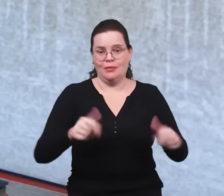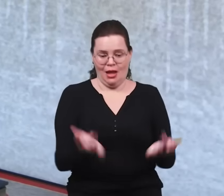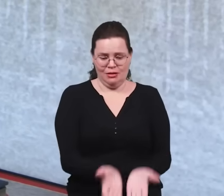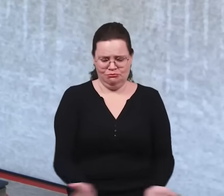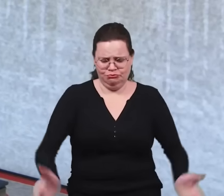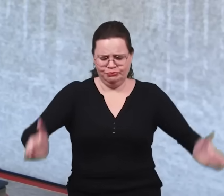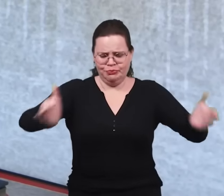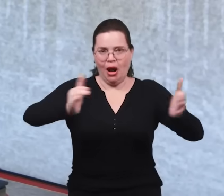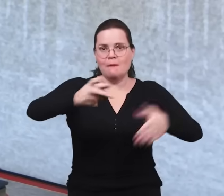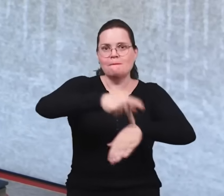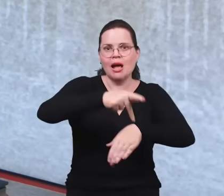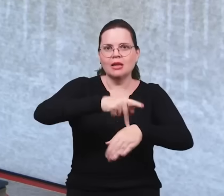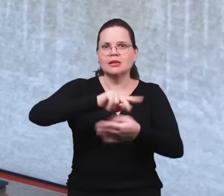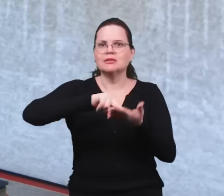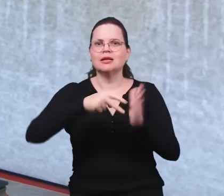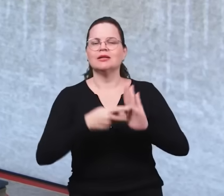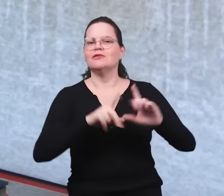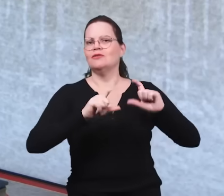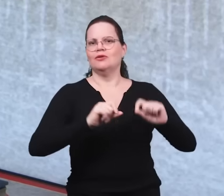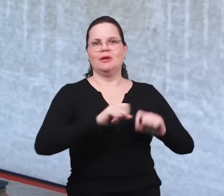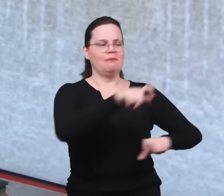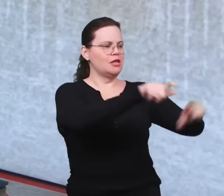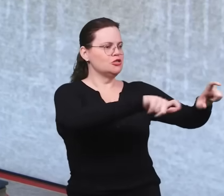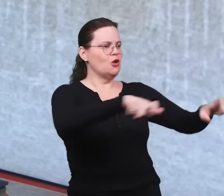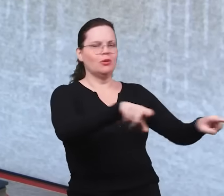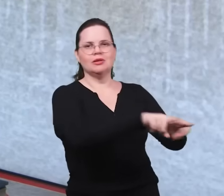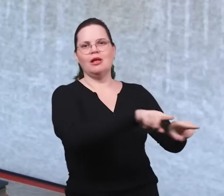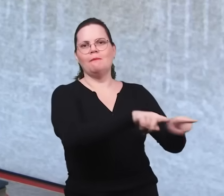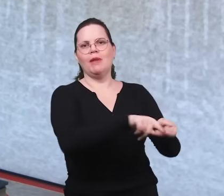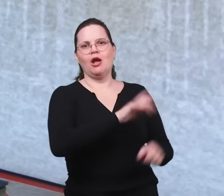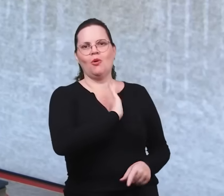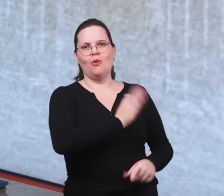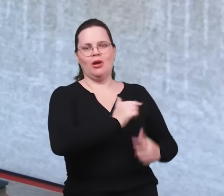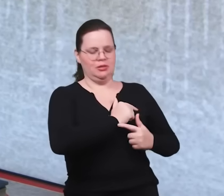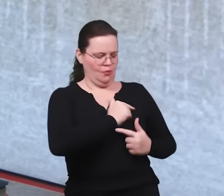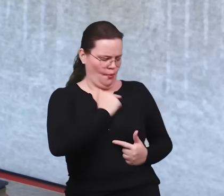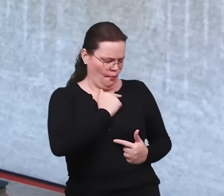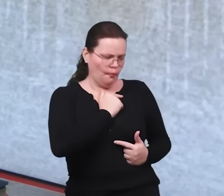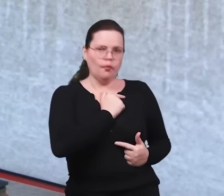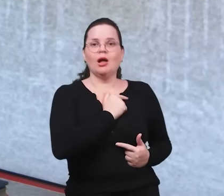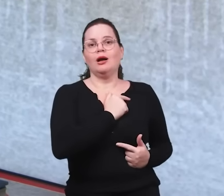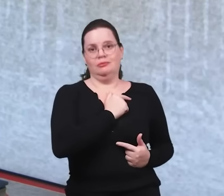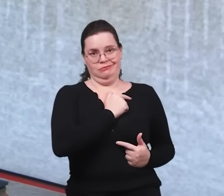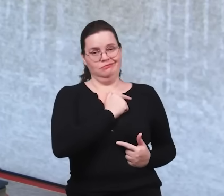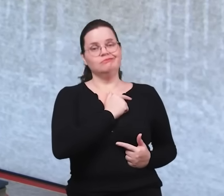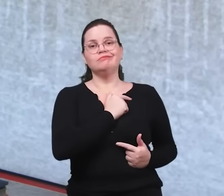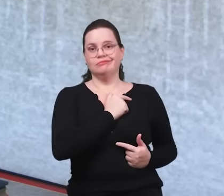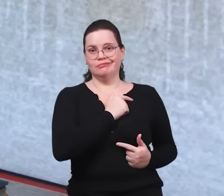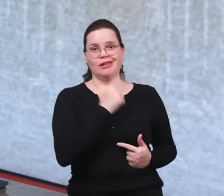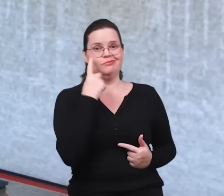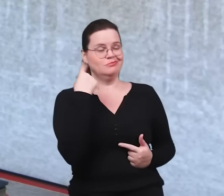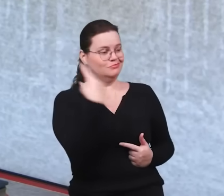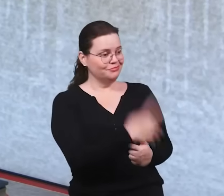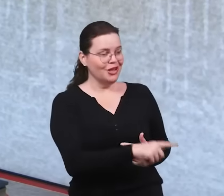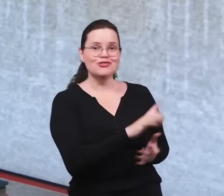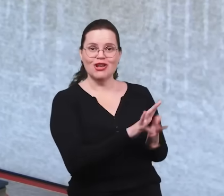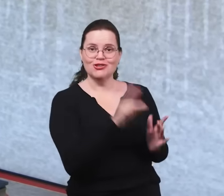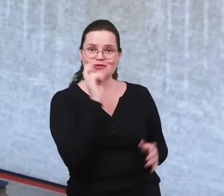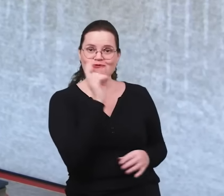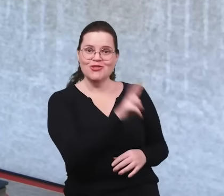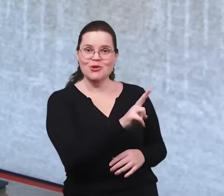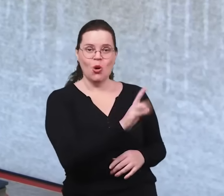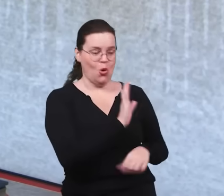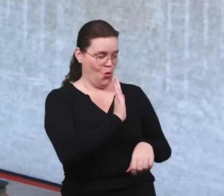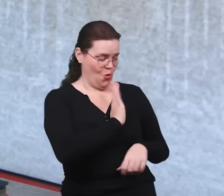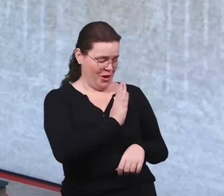homem que Jesus encontrou quando veio a este mundo. Jesus encontrou o homem duro de coração, e